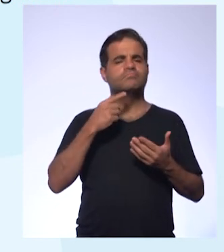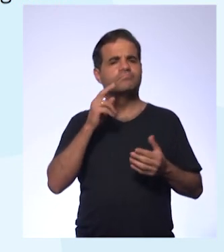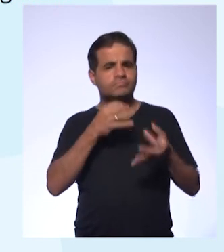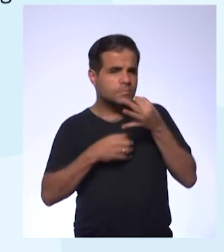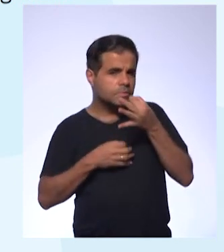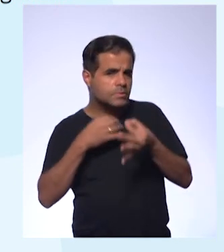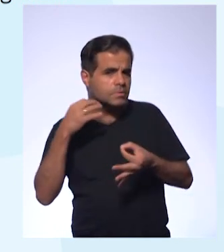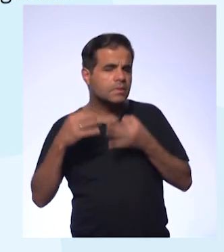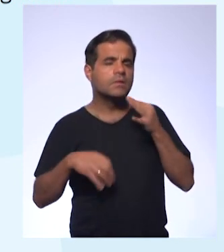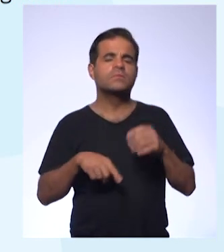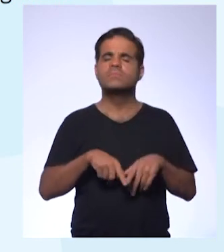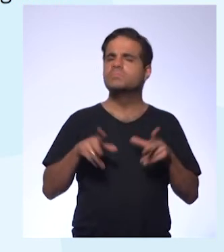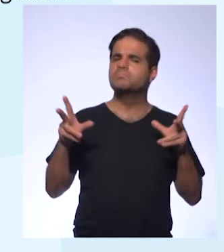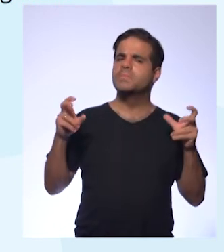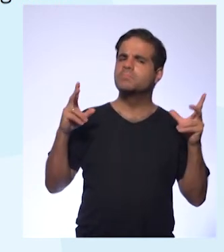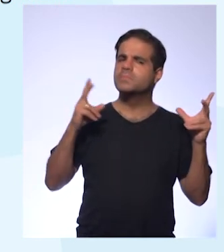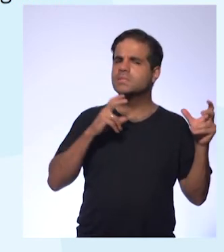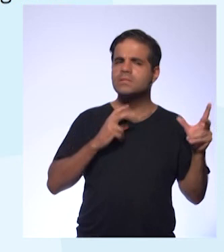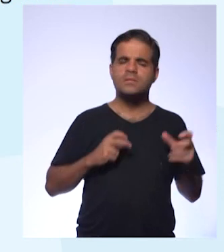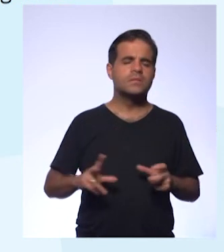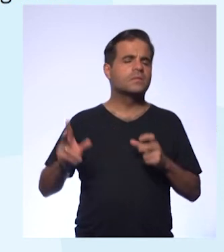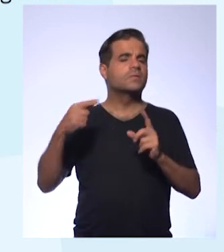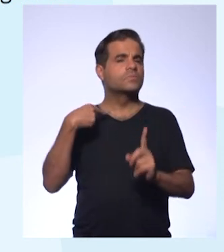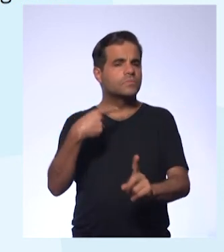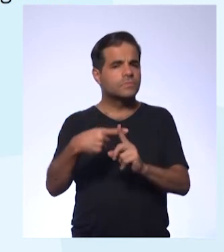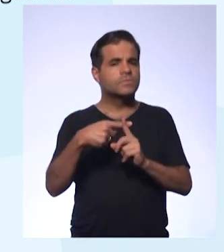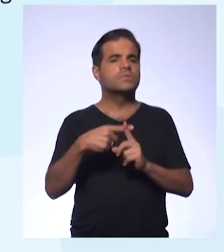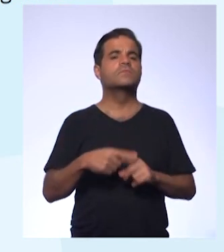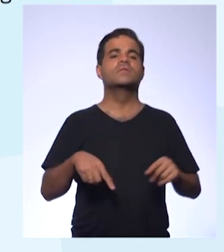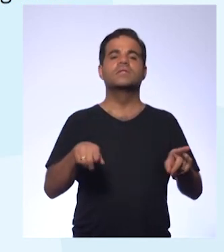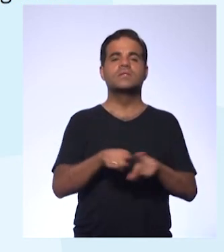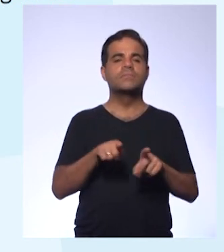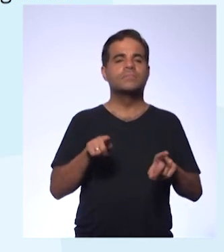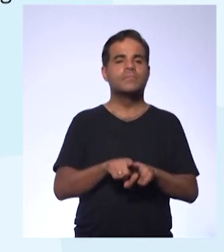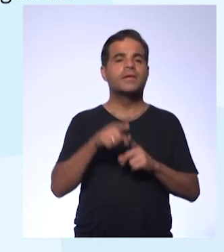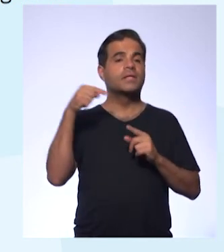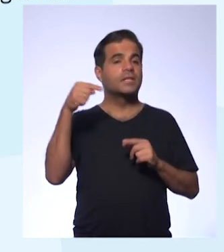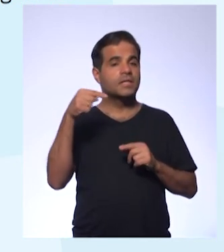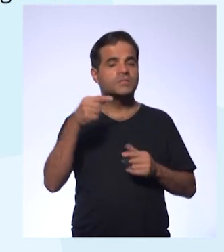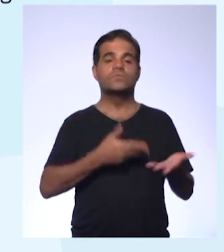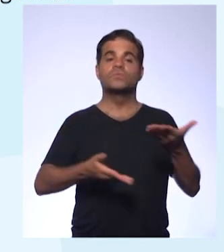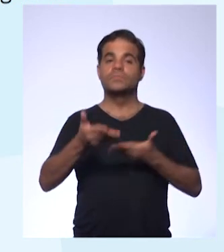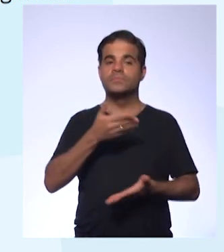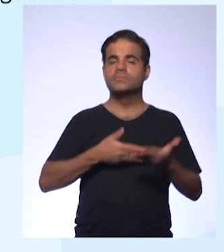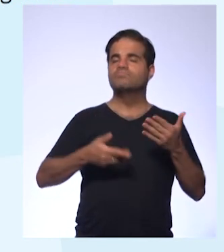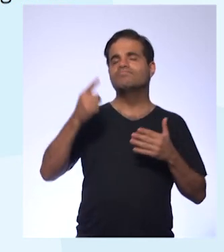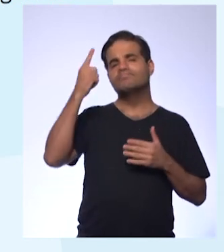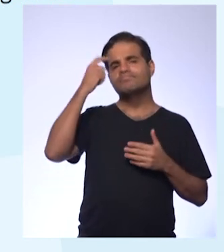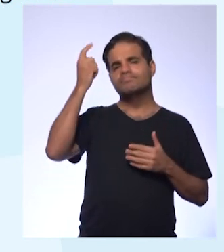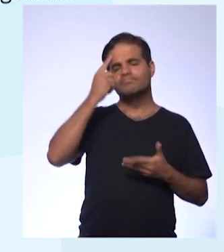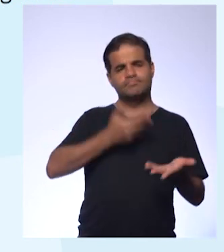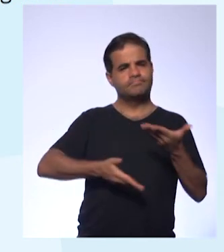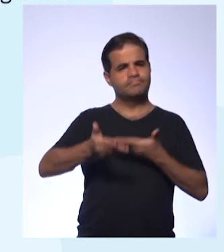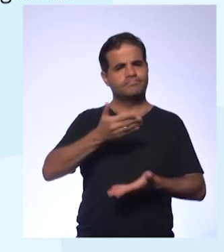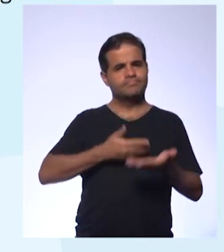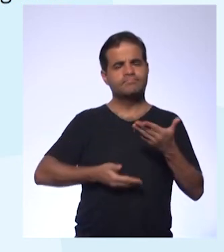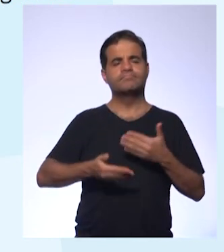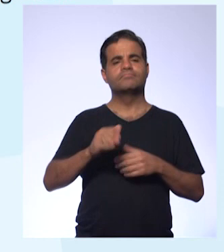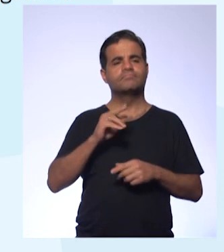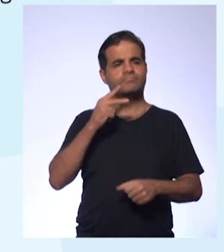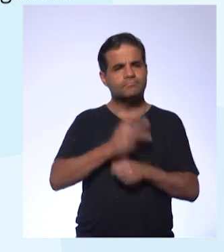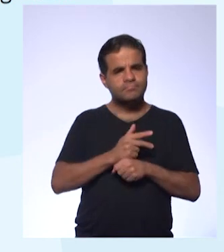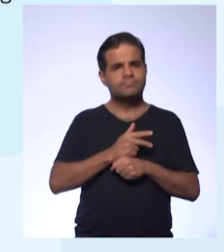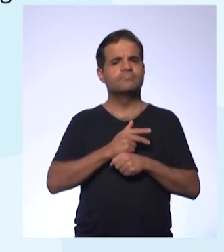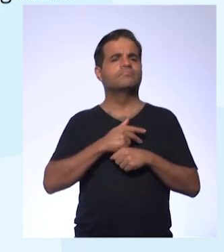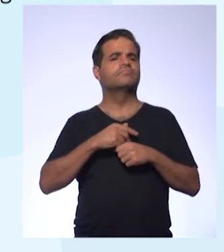vista e a percepção, né? As percepções positivas e negativas. Compartilhe suas impressões conosco, através de